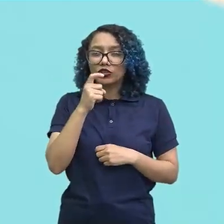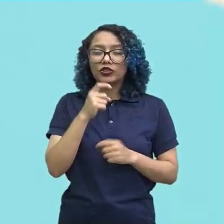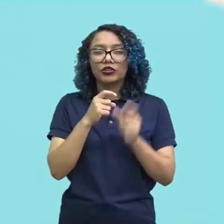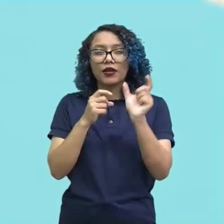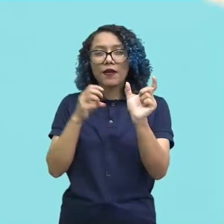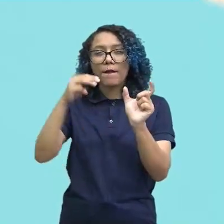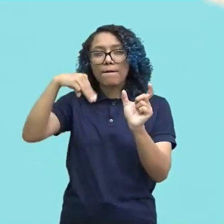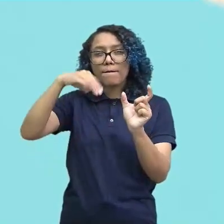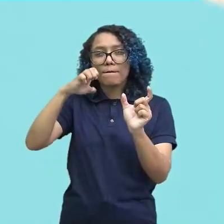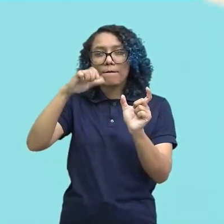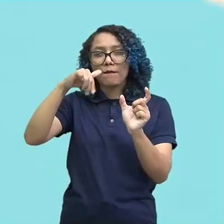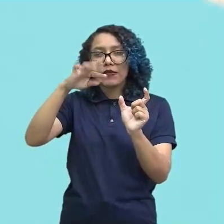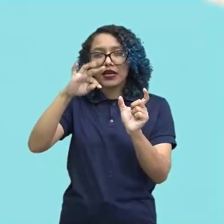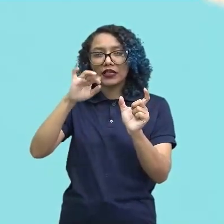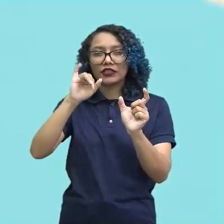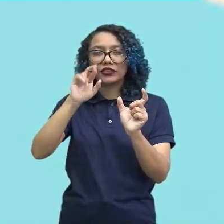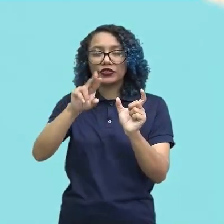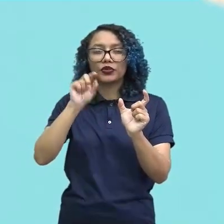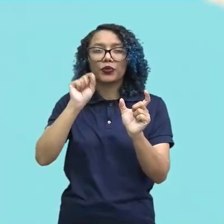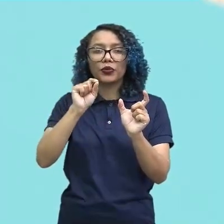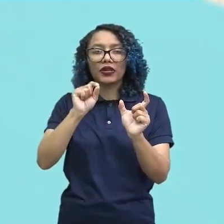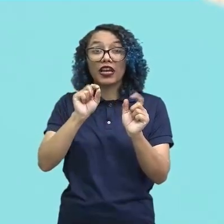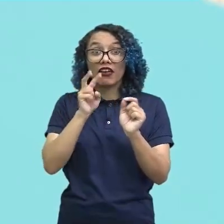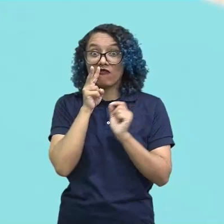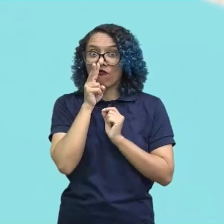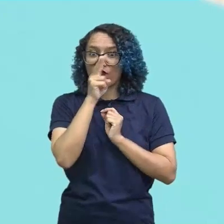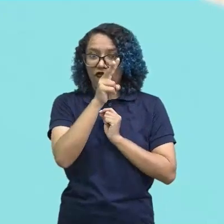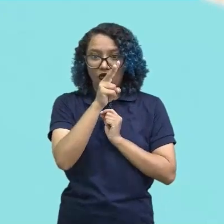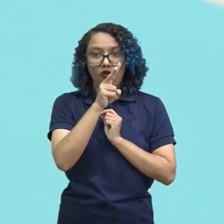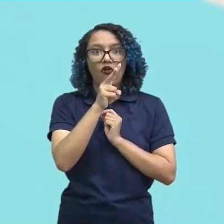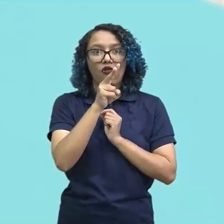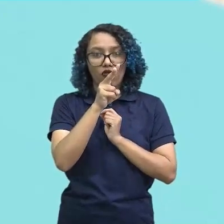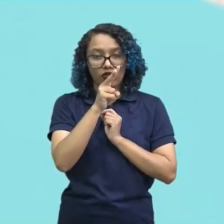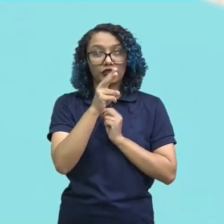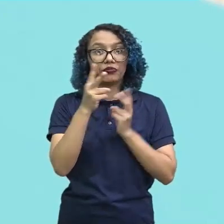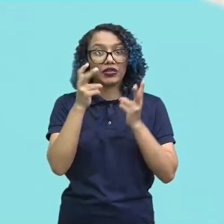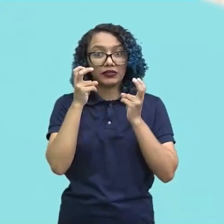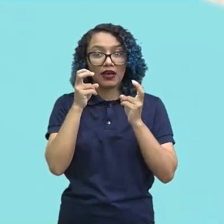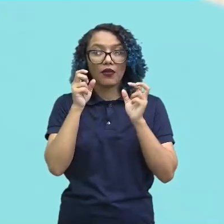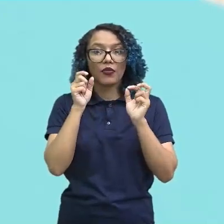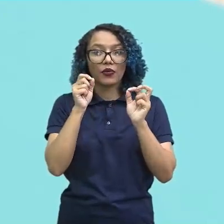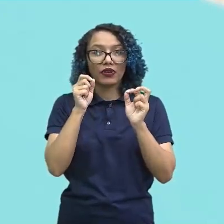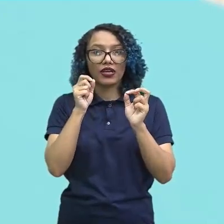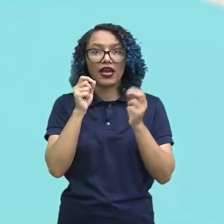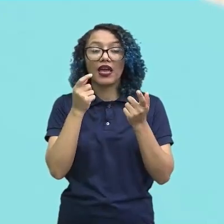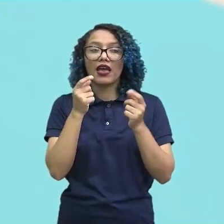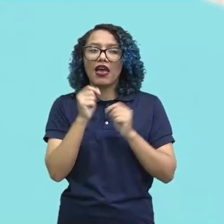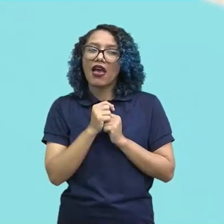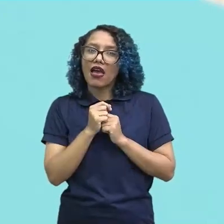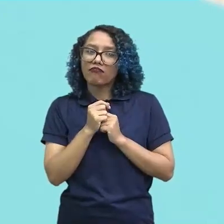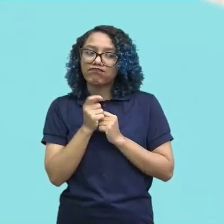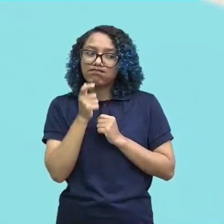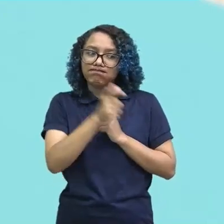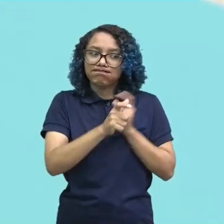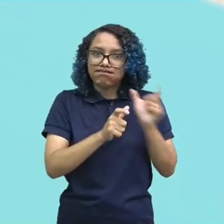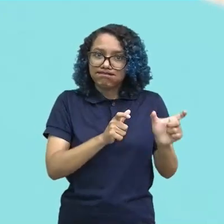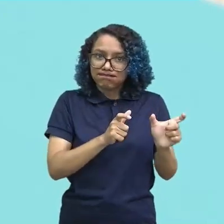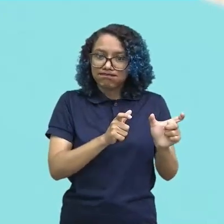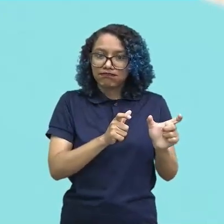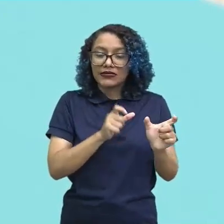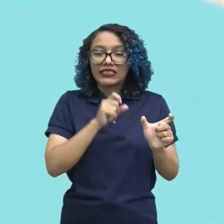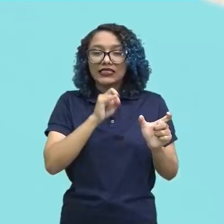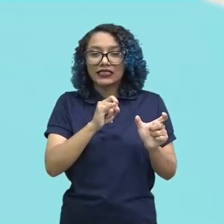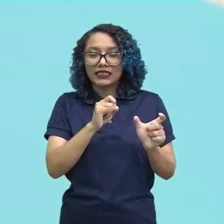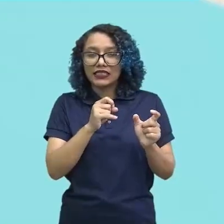o mentir, é uma ideia muito forte. Perceba que é algo ofensivo e, de repente, se você não tem